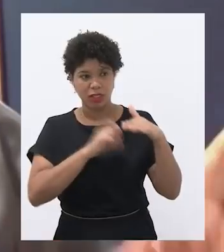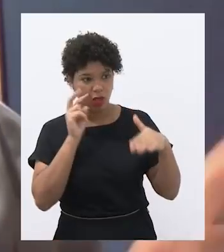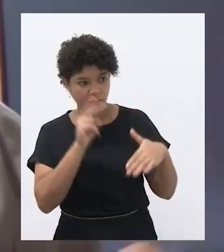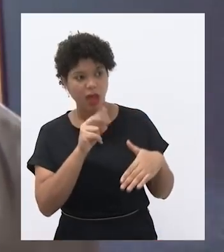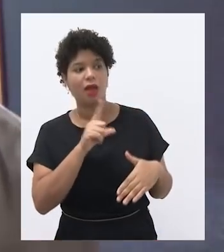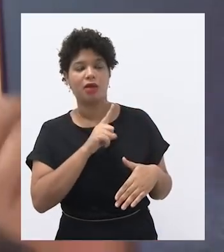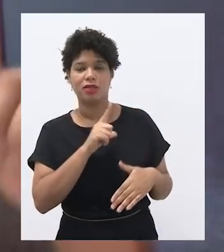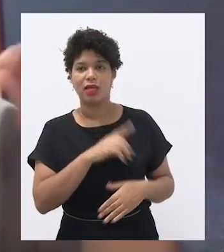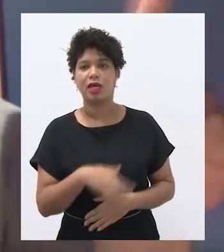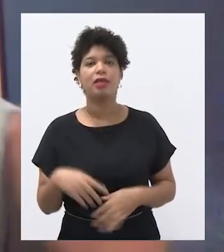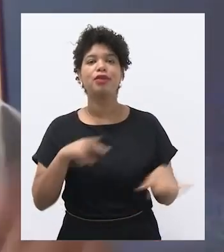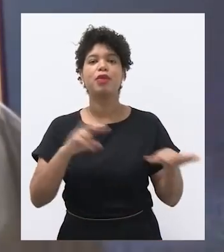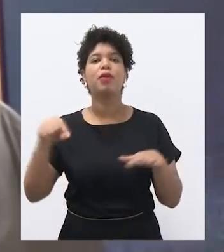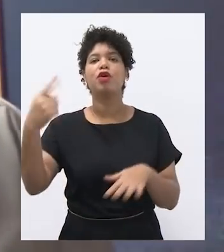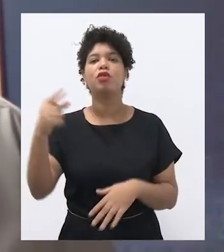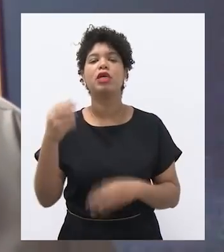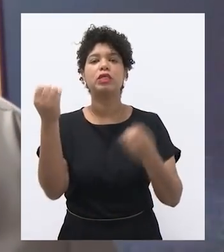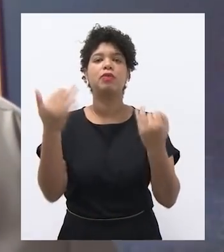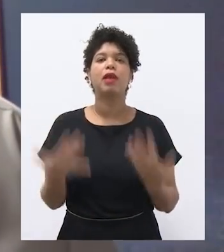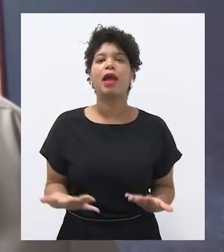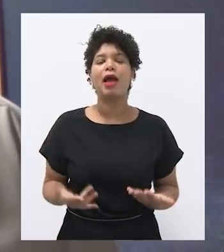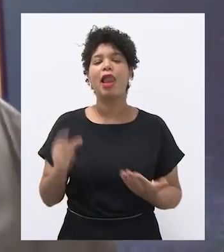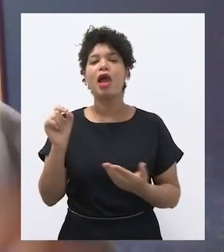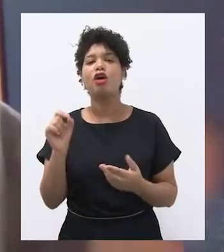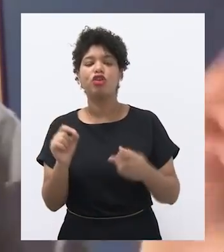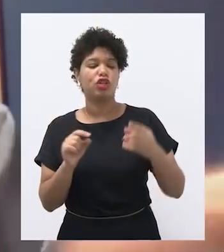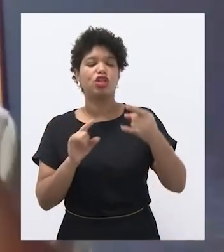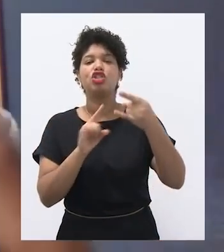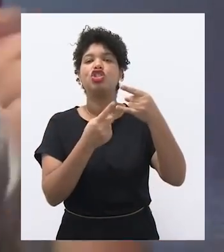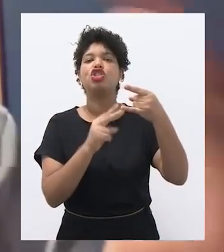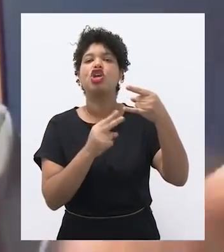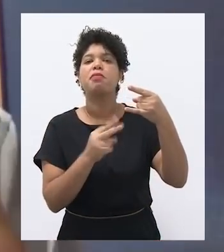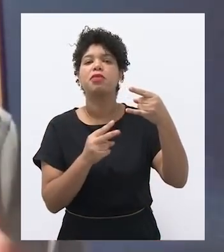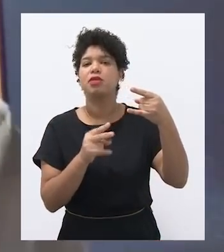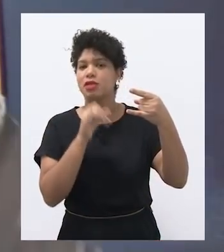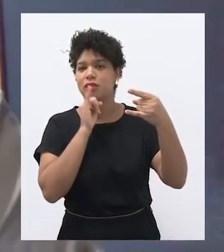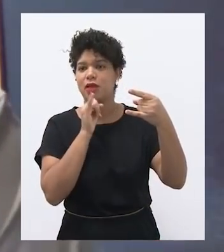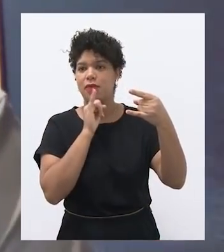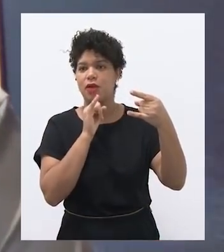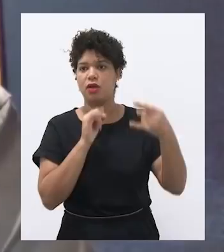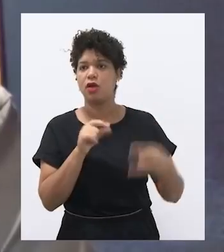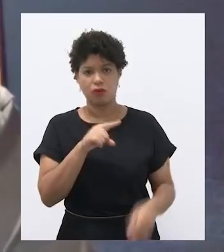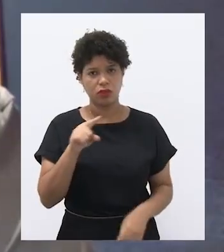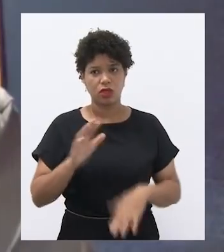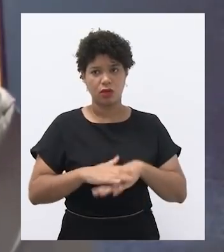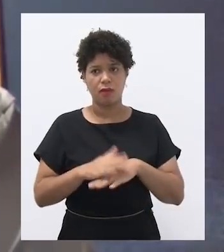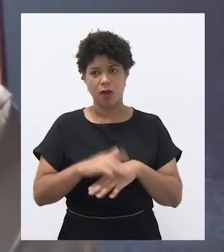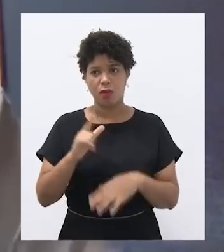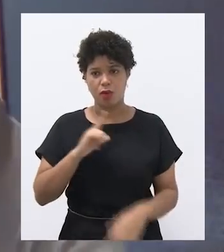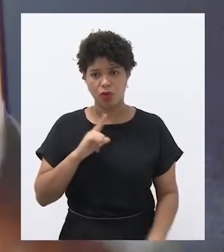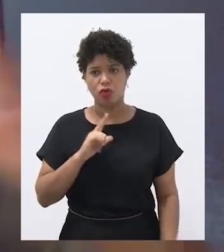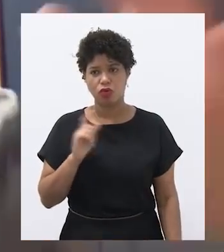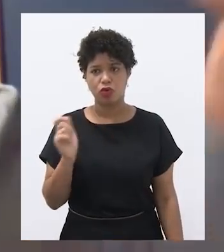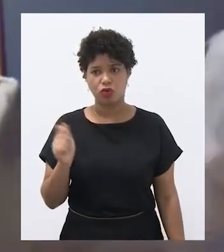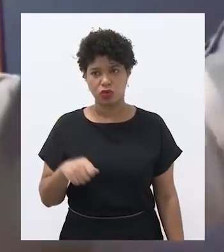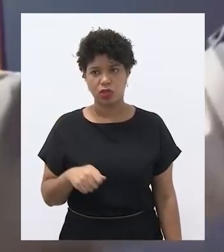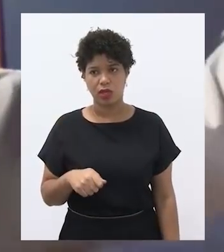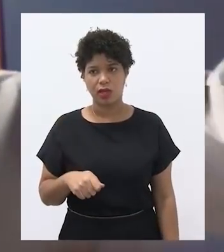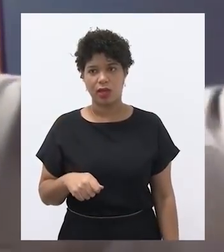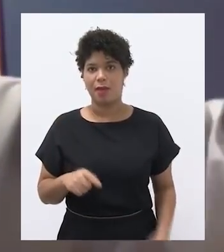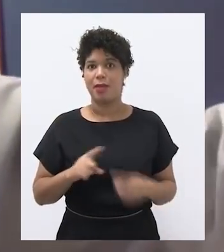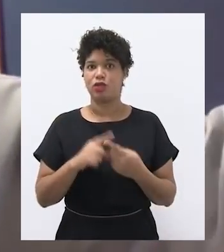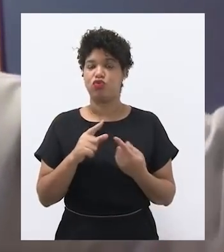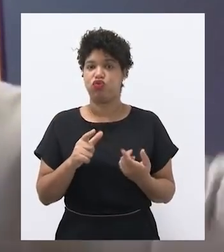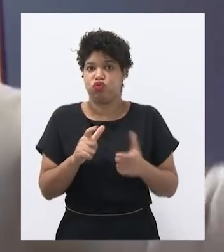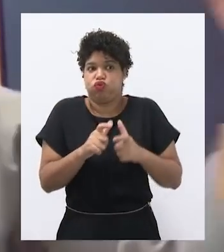nós vamos falar sobre o Microsoft Teams. E vamos todo mundo fazer esse processo, que é o que vocês estão fazendo de maneira uma maneira muito